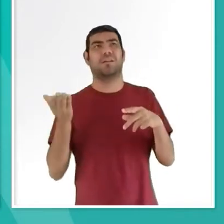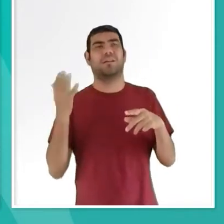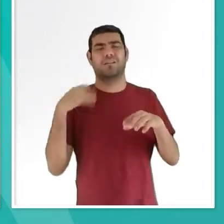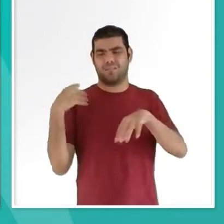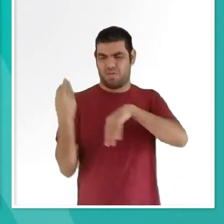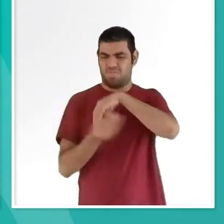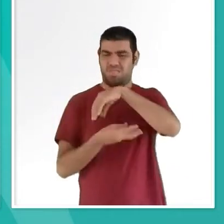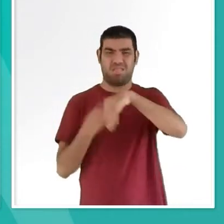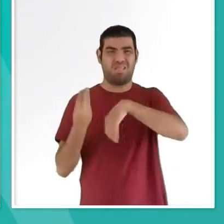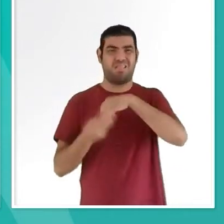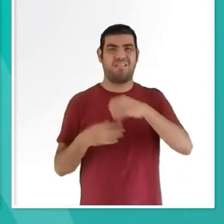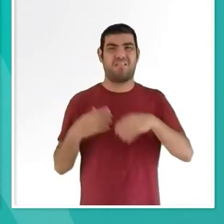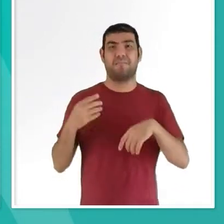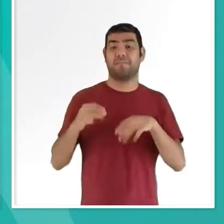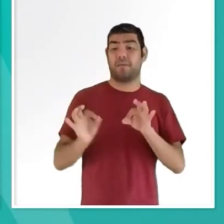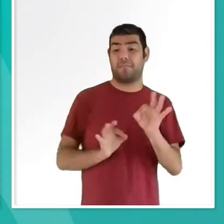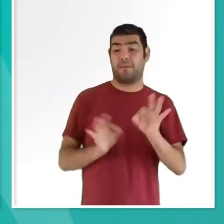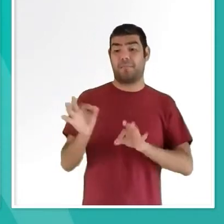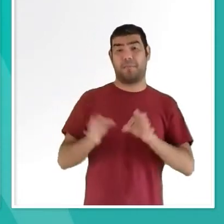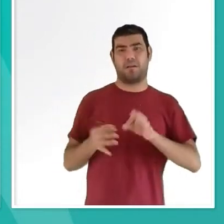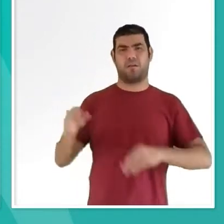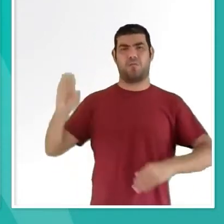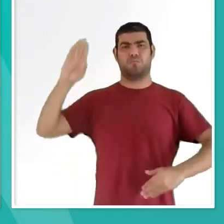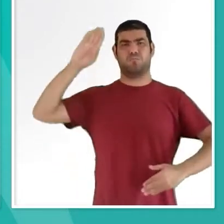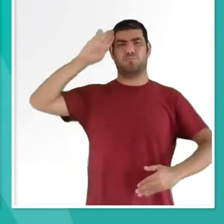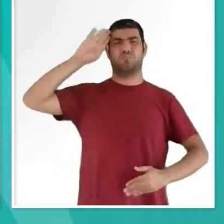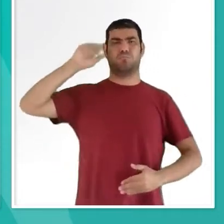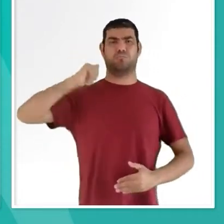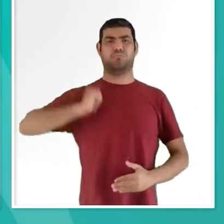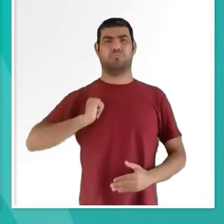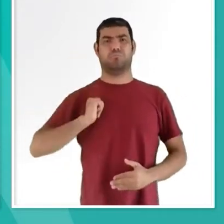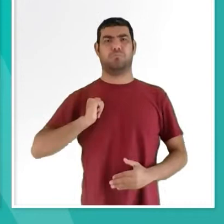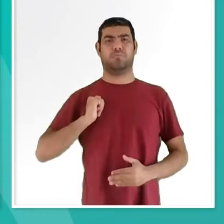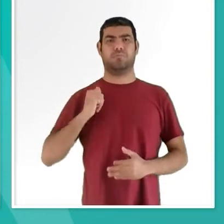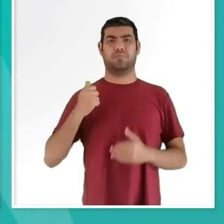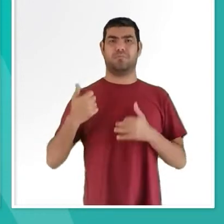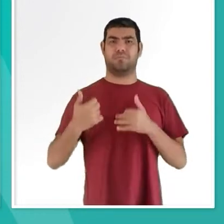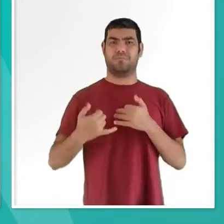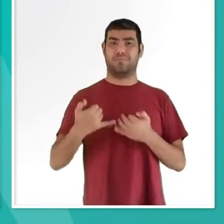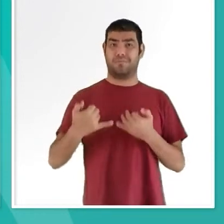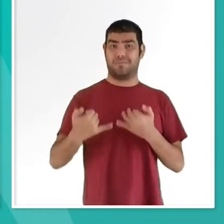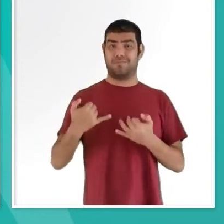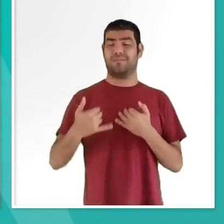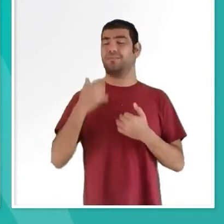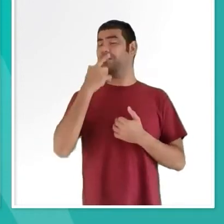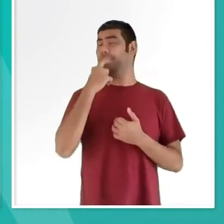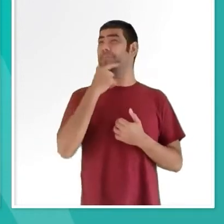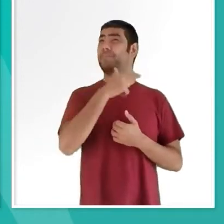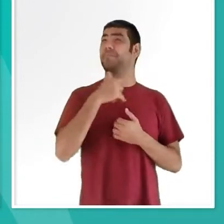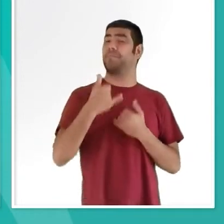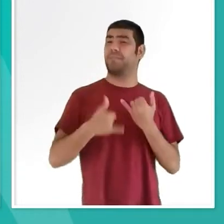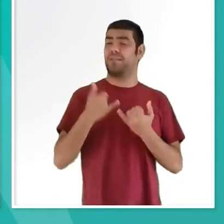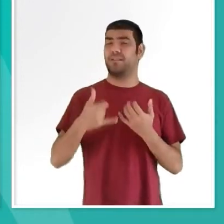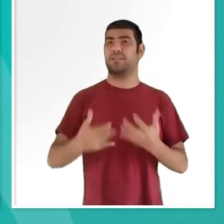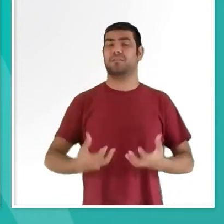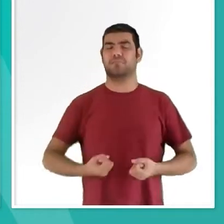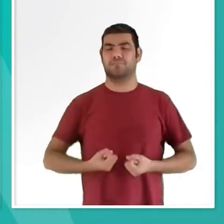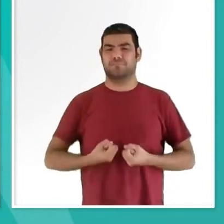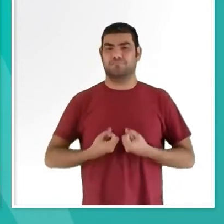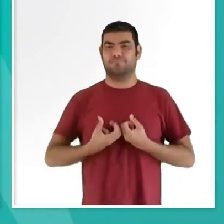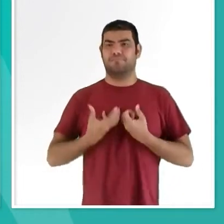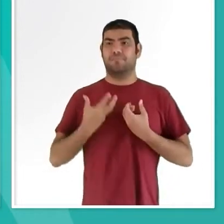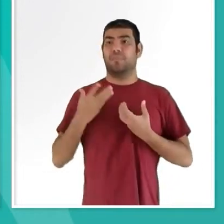guerra, para se tornarem soldados. Então essa brincadeira era uma forma de despertar a